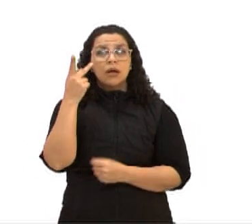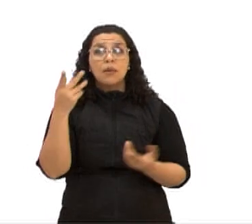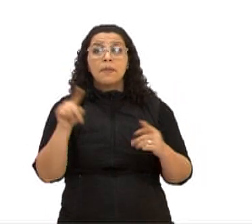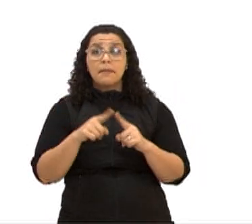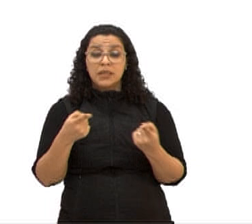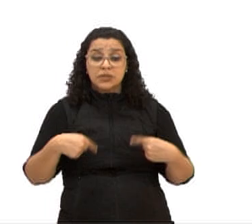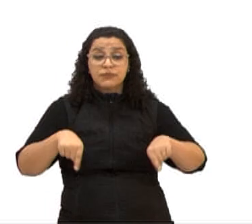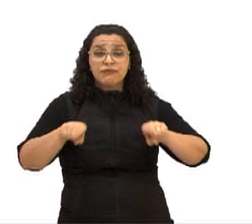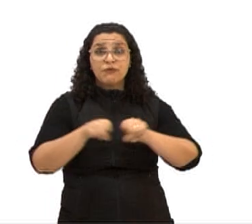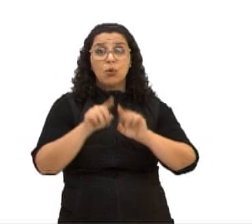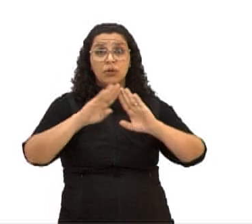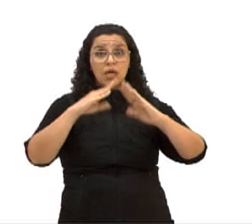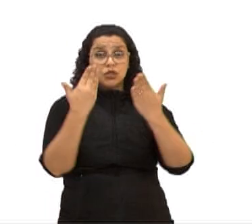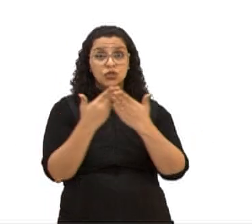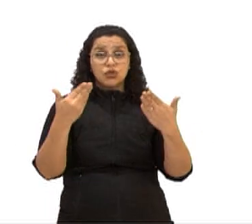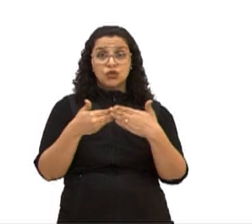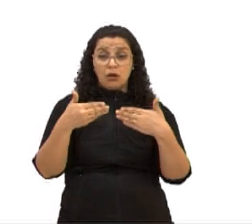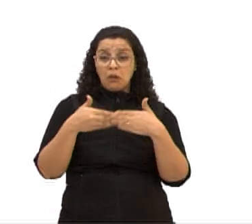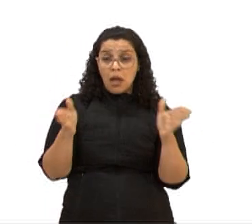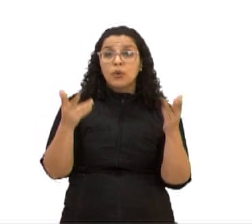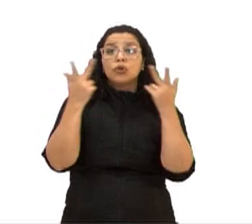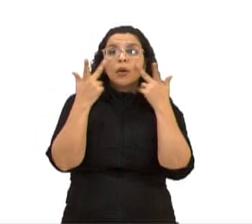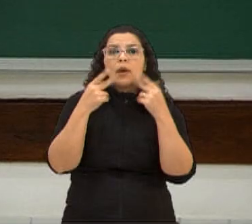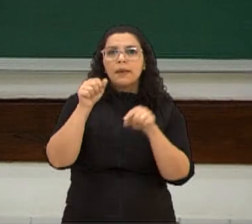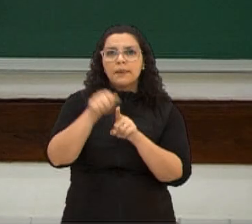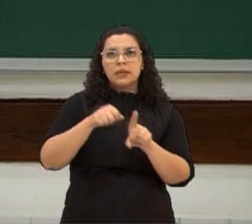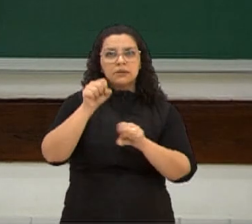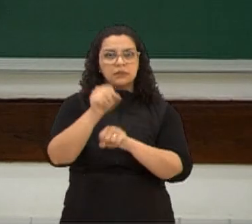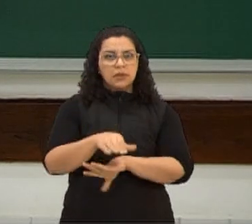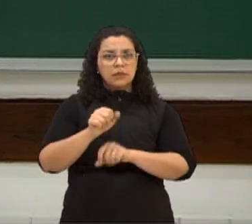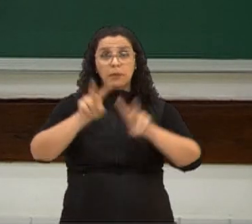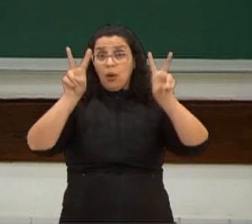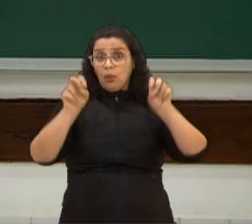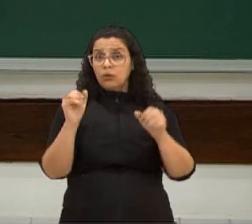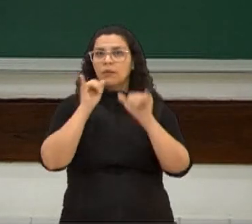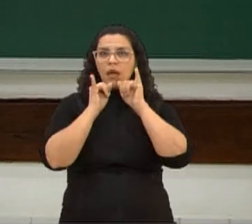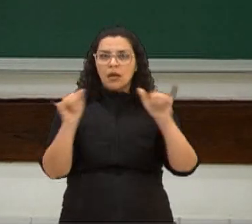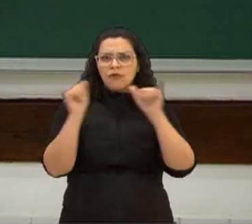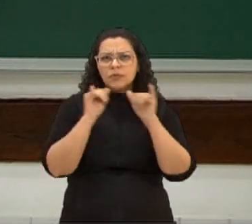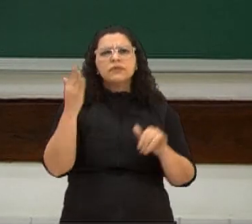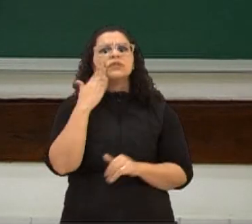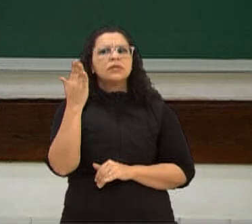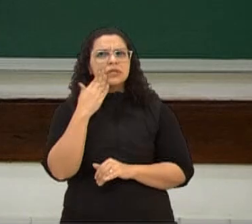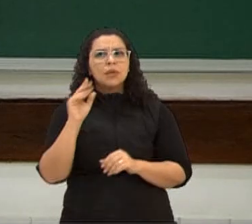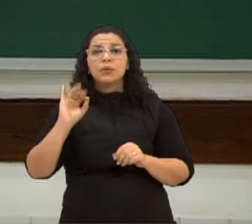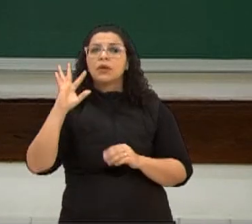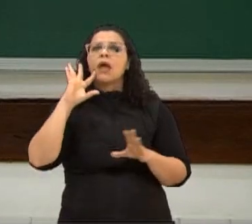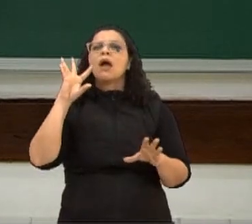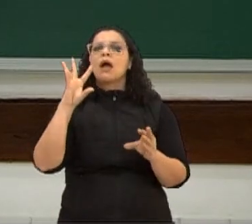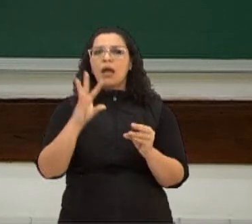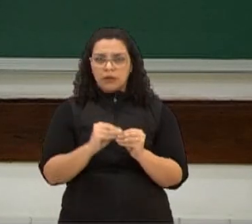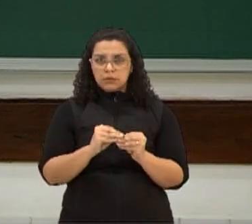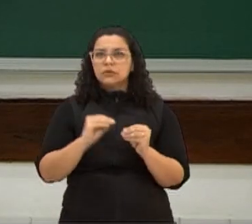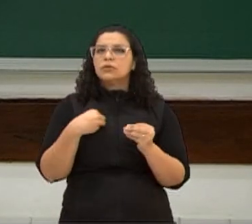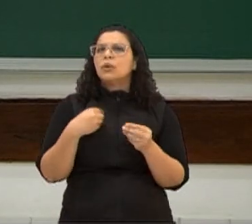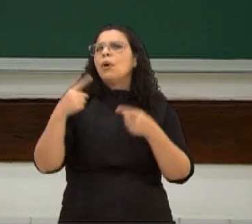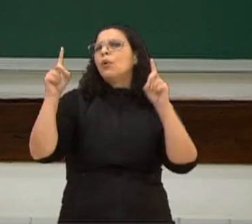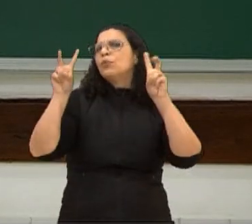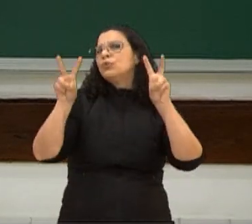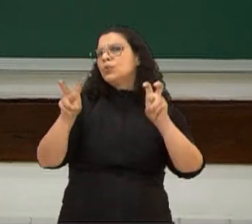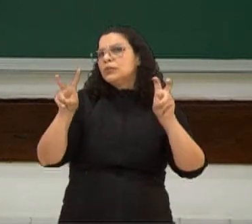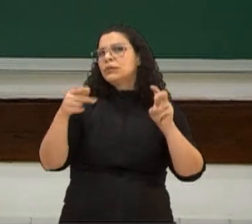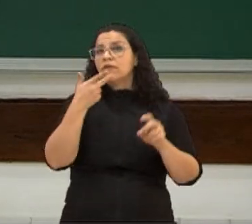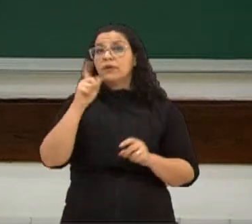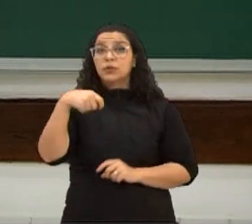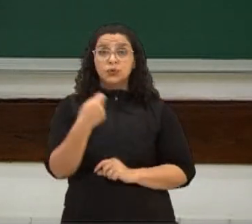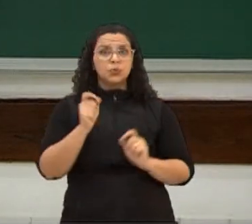em setembro. Então, esse ali é o título da notícia. Já dá mais ou menos para a gente entender bem do que se trata